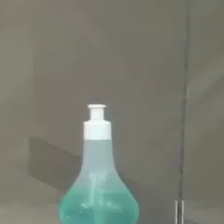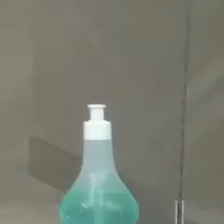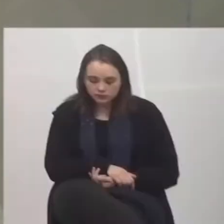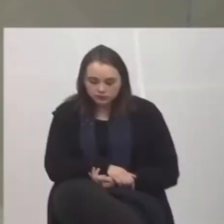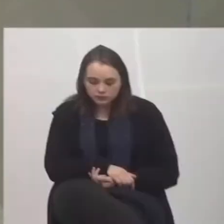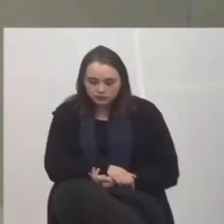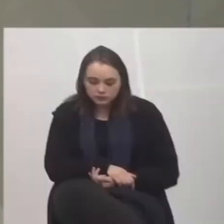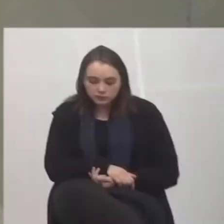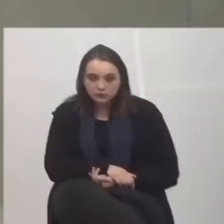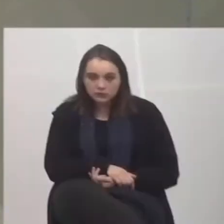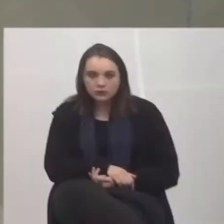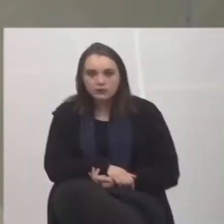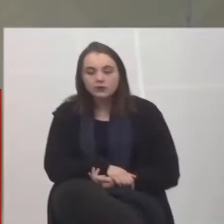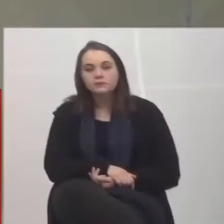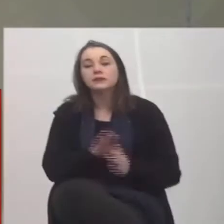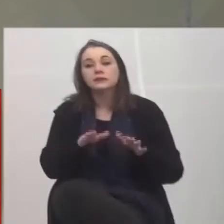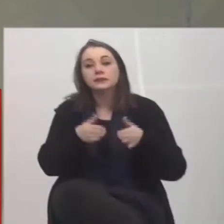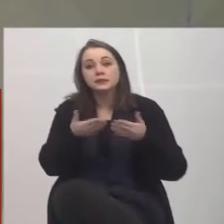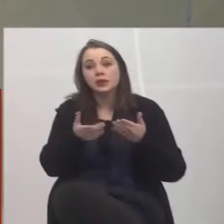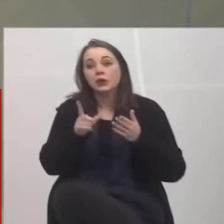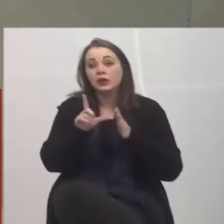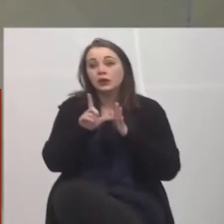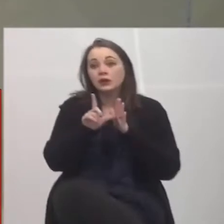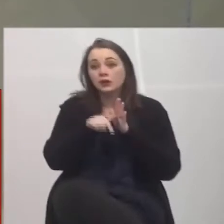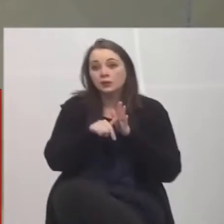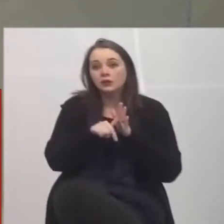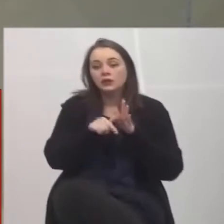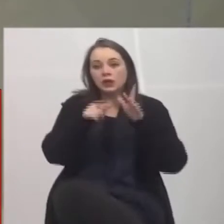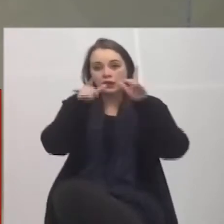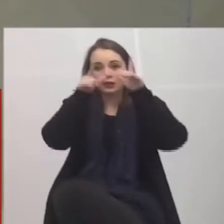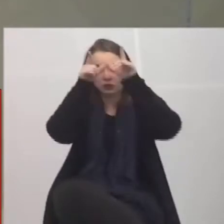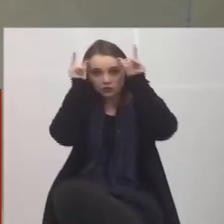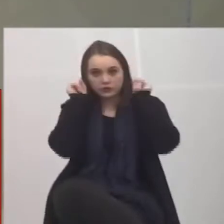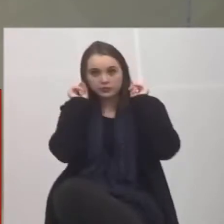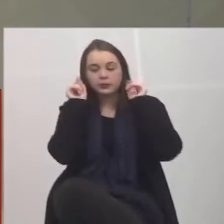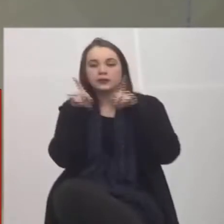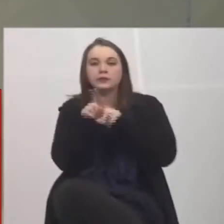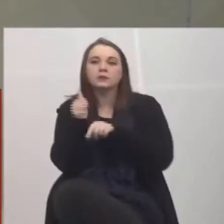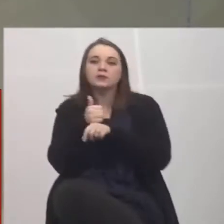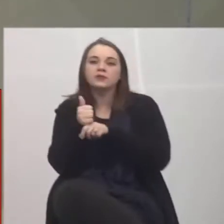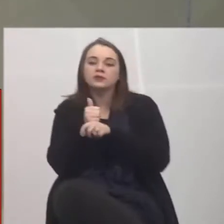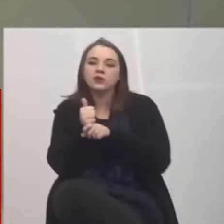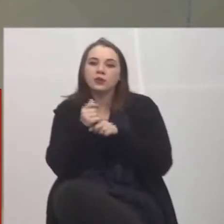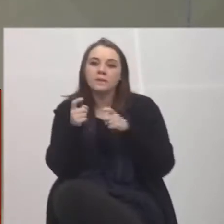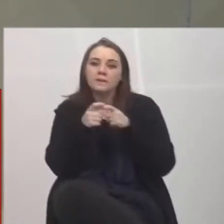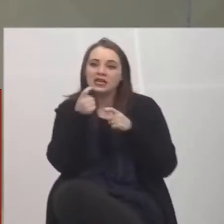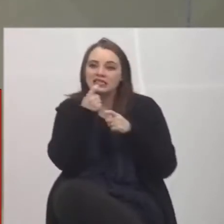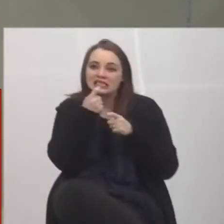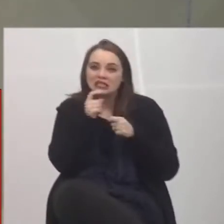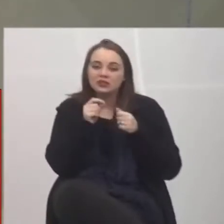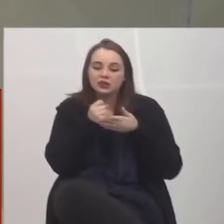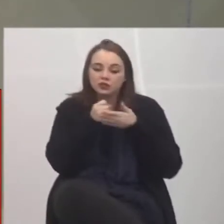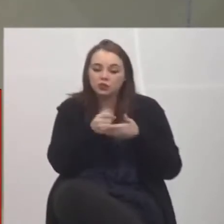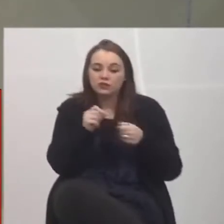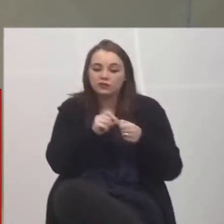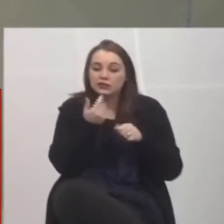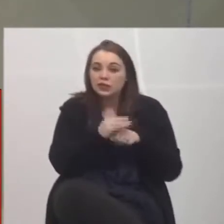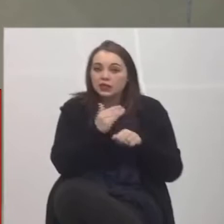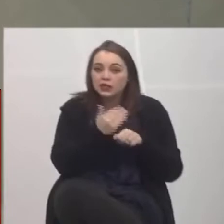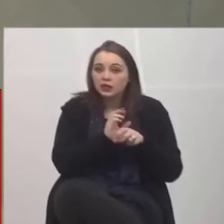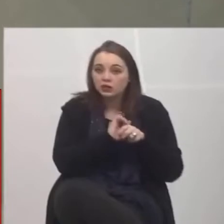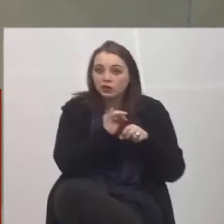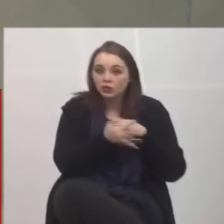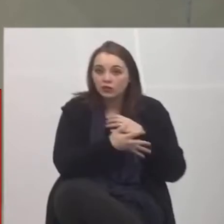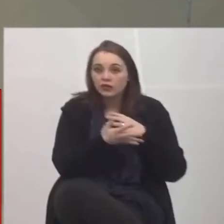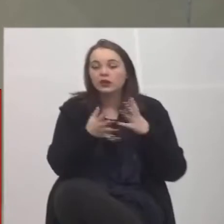o dentista também fez muitos testes rápidos, então fez com que a absorção da mão de